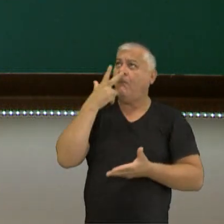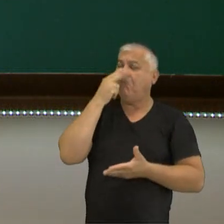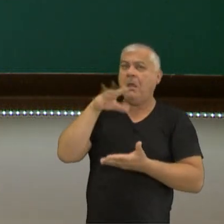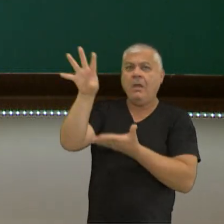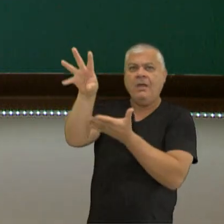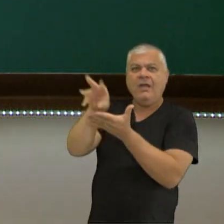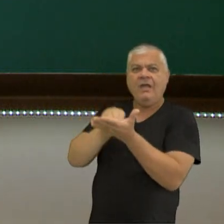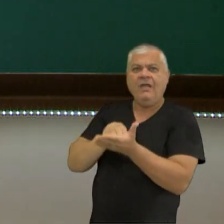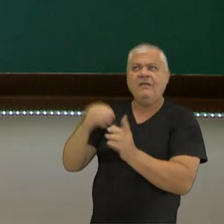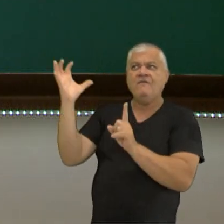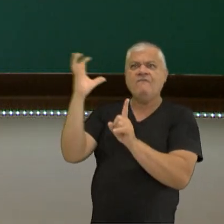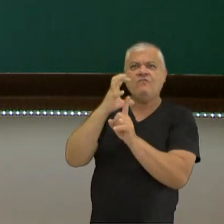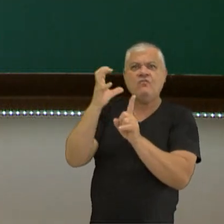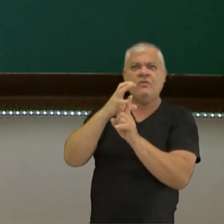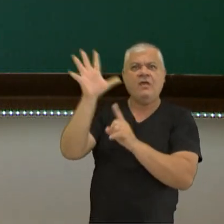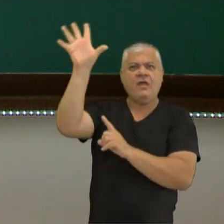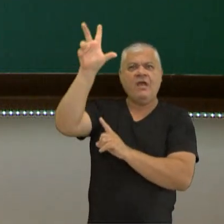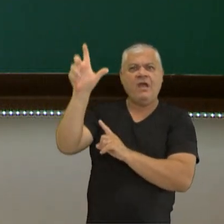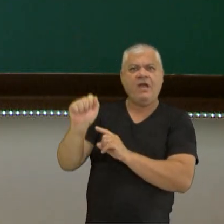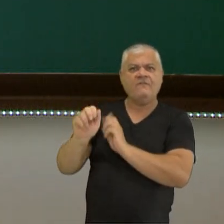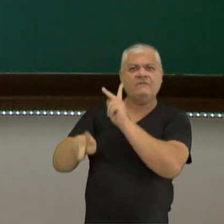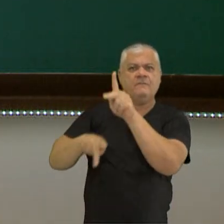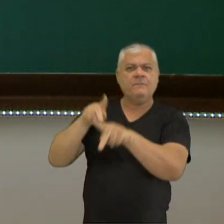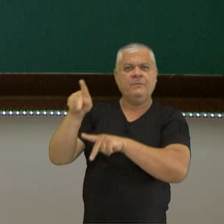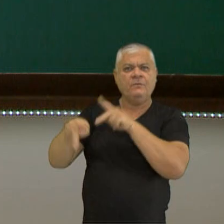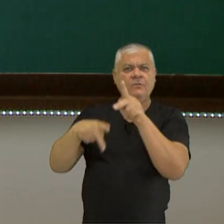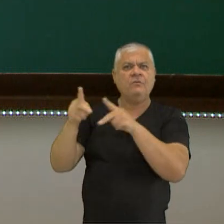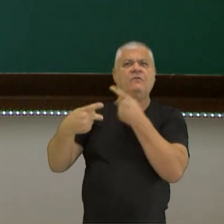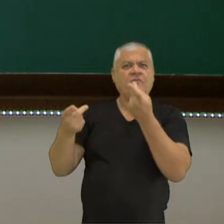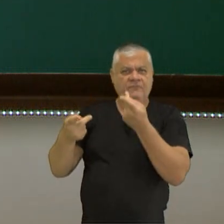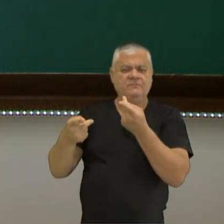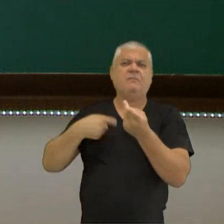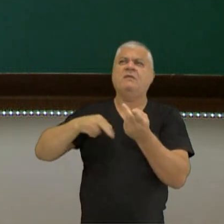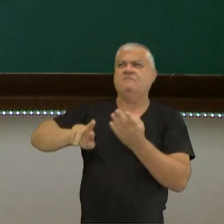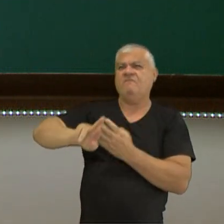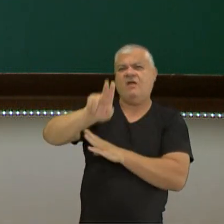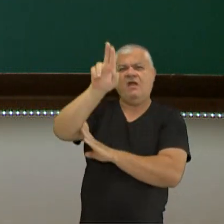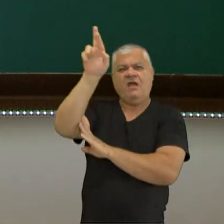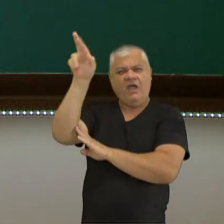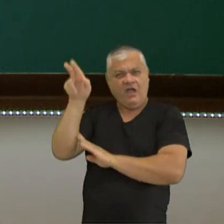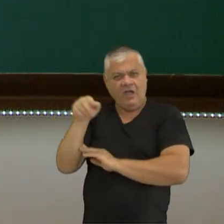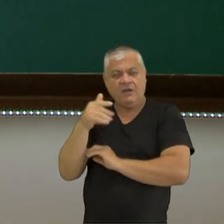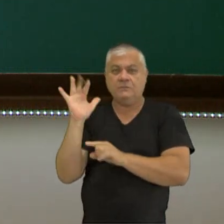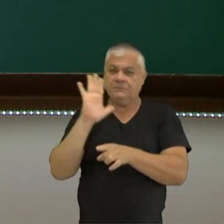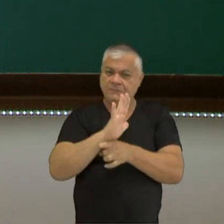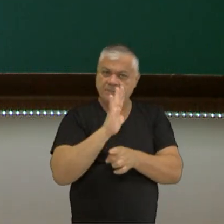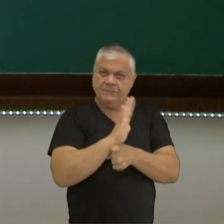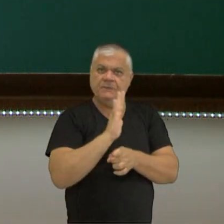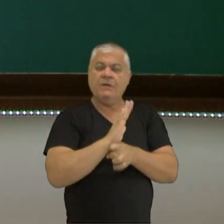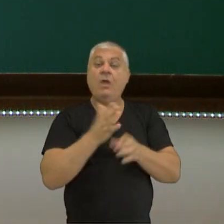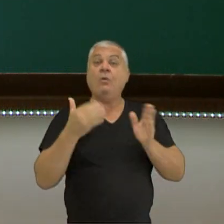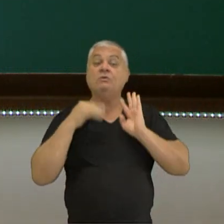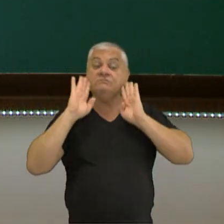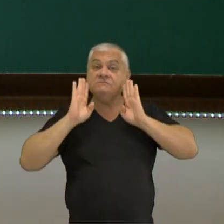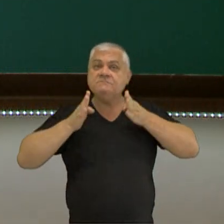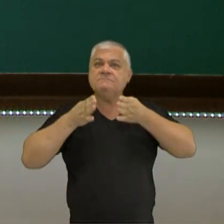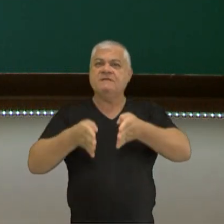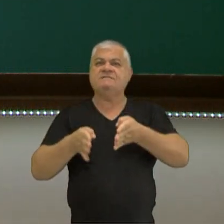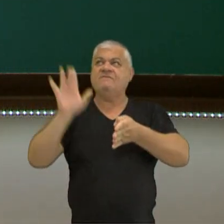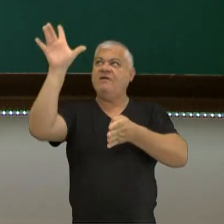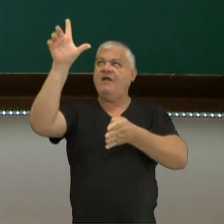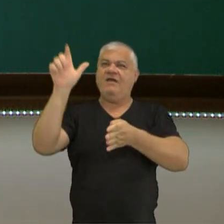das influências desses povos, entre outros que contribuíram. Falaremos especificamente dos